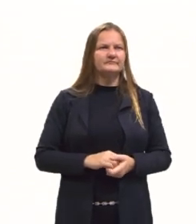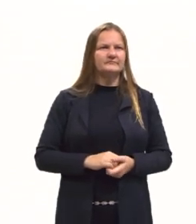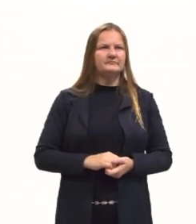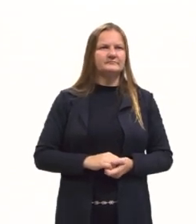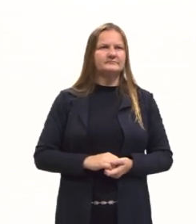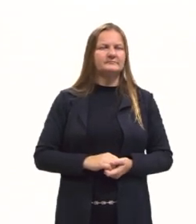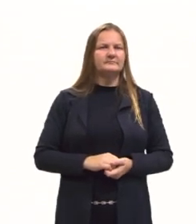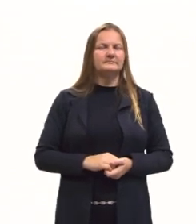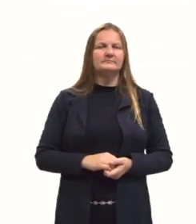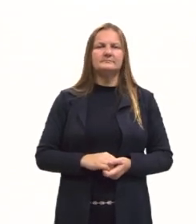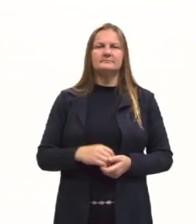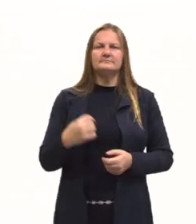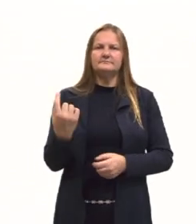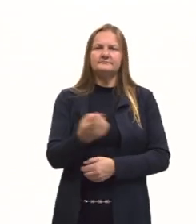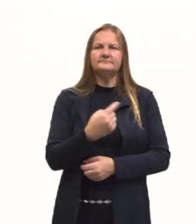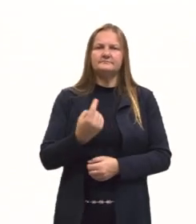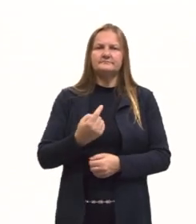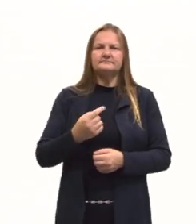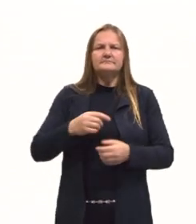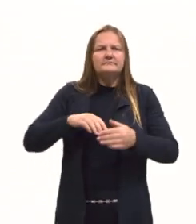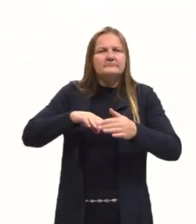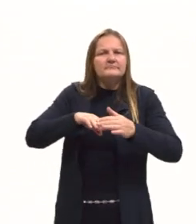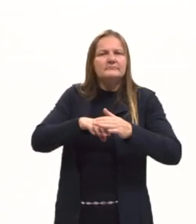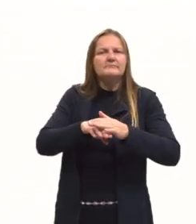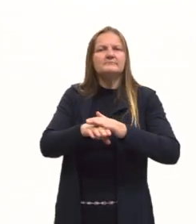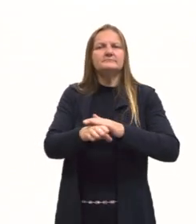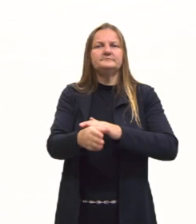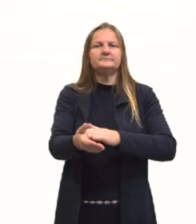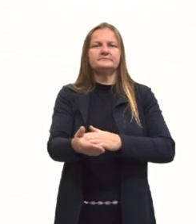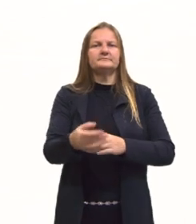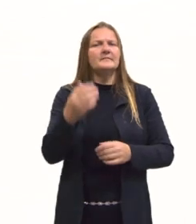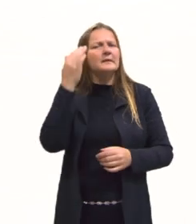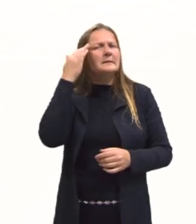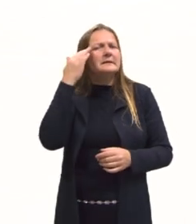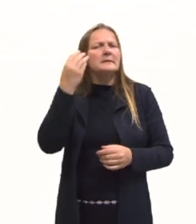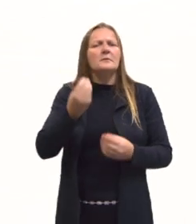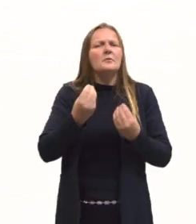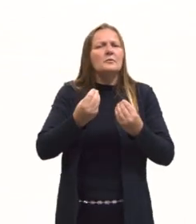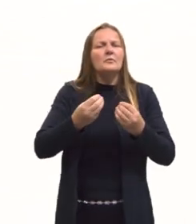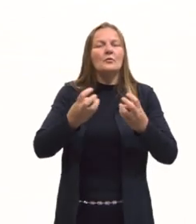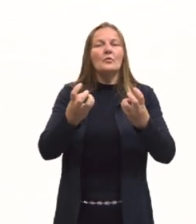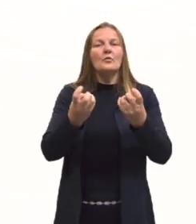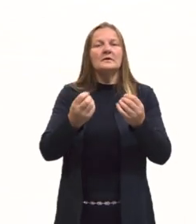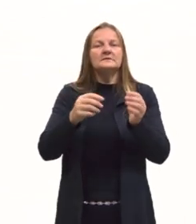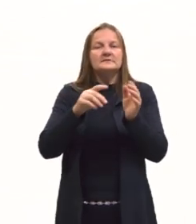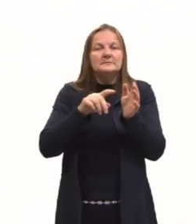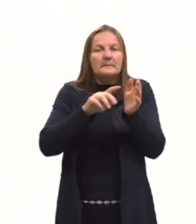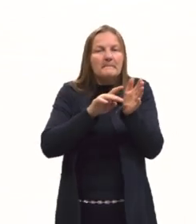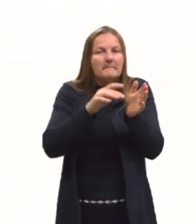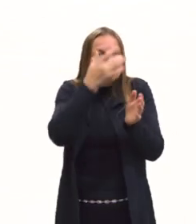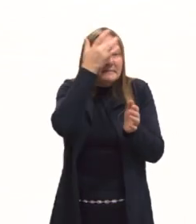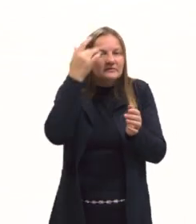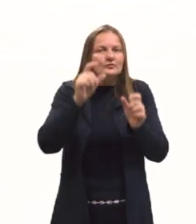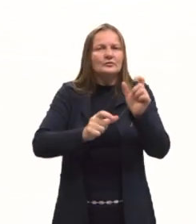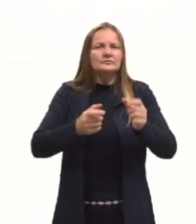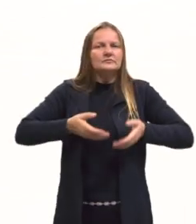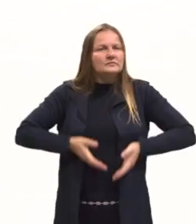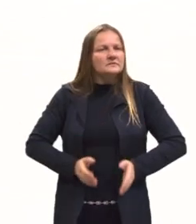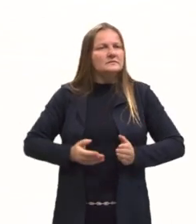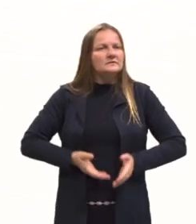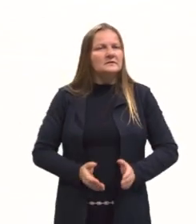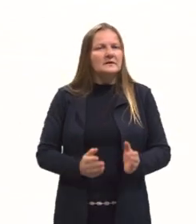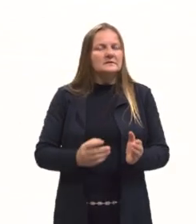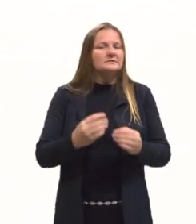porque a gente vai passar por algumas transições a gente tem que saber a quantidade de pessoas que estão nascendo por exemplo a gente